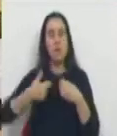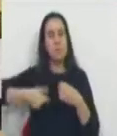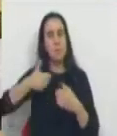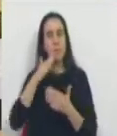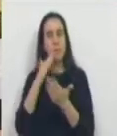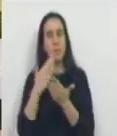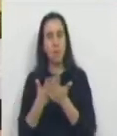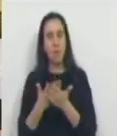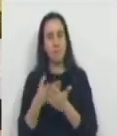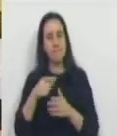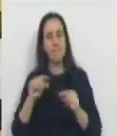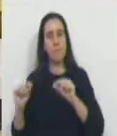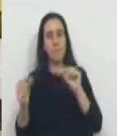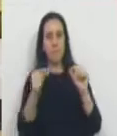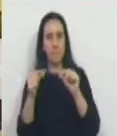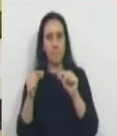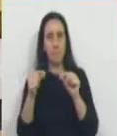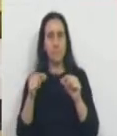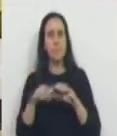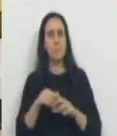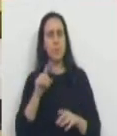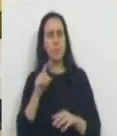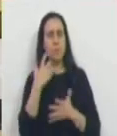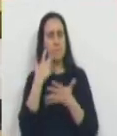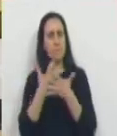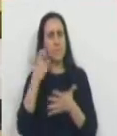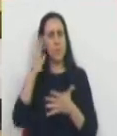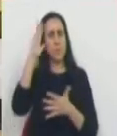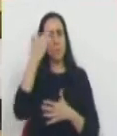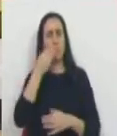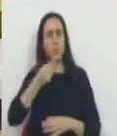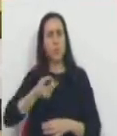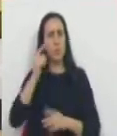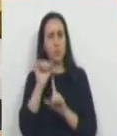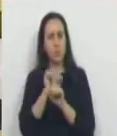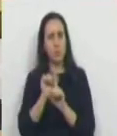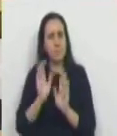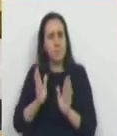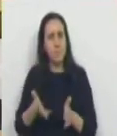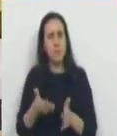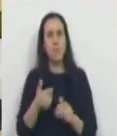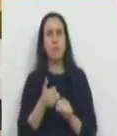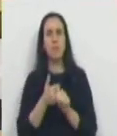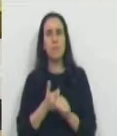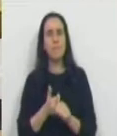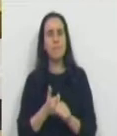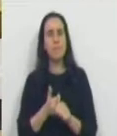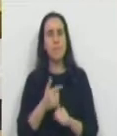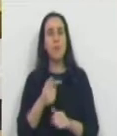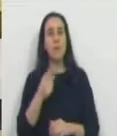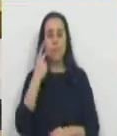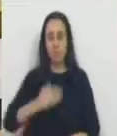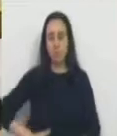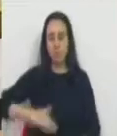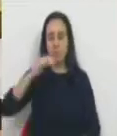para se fazer esse debate. Uma das mais gritantes injustiças que é preciso corrigir é a que diz respeito a quem trabalhou uma